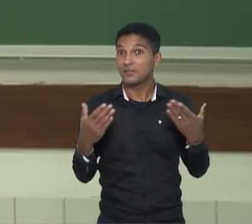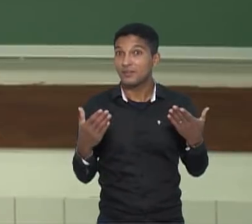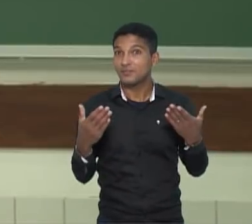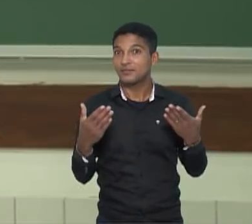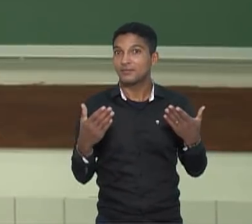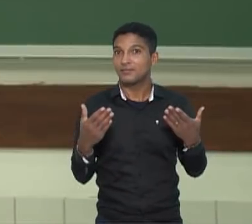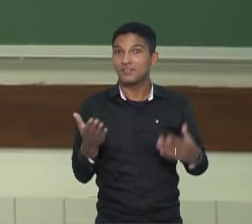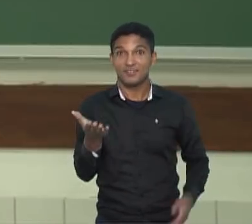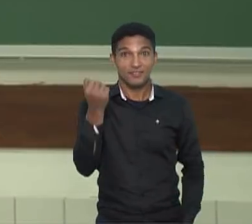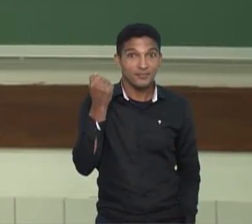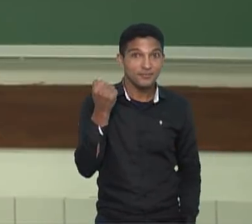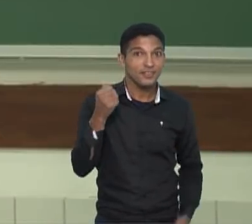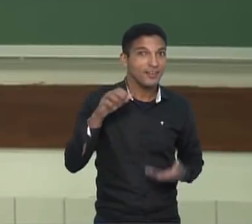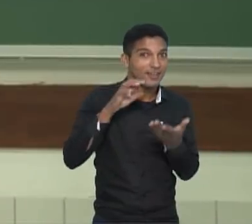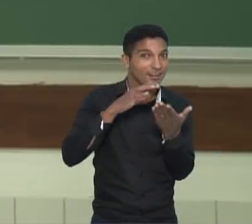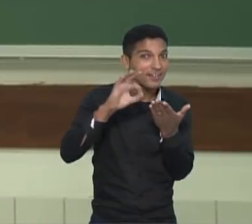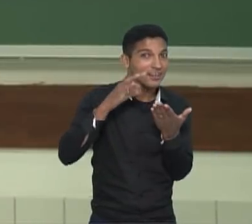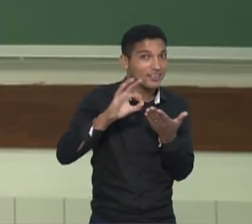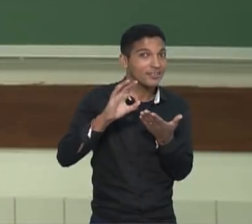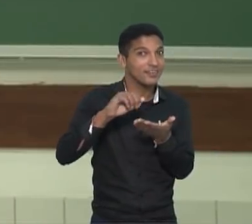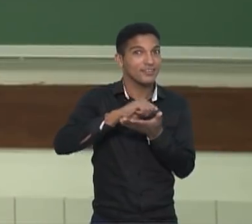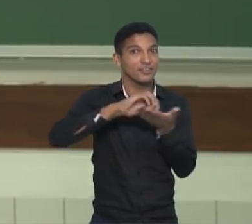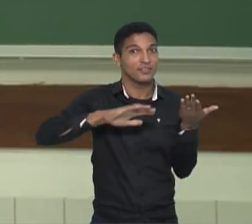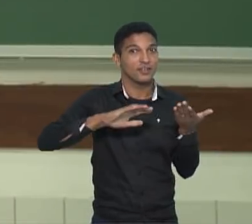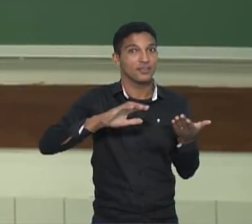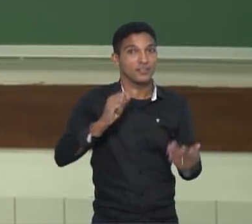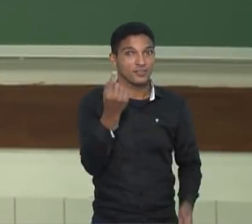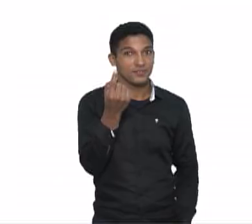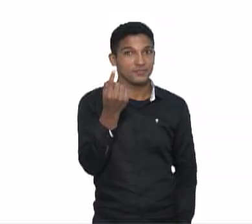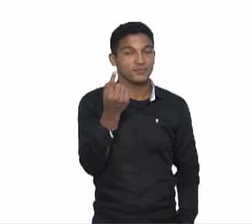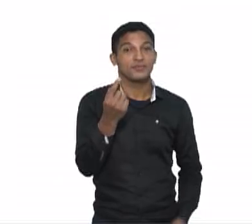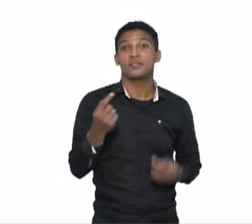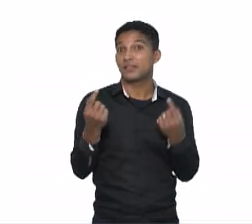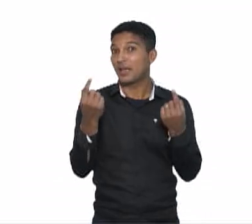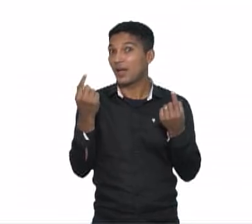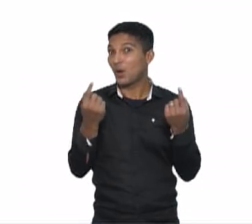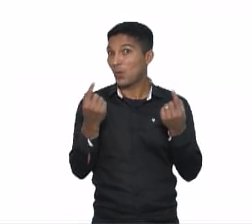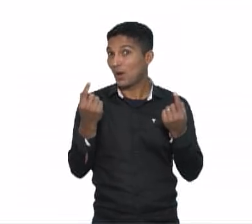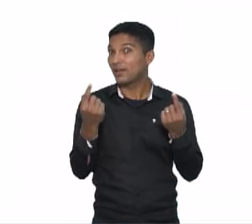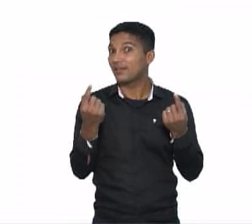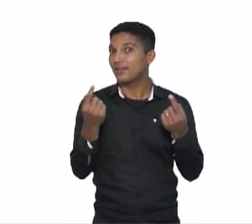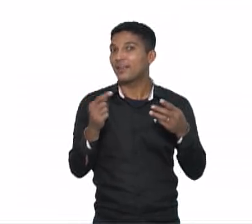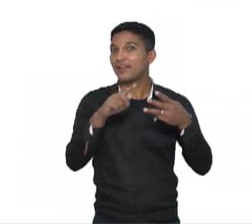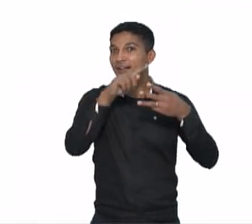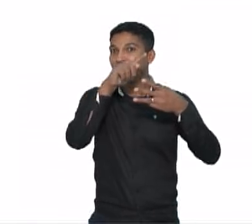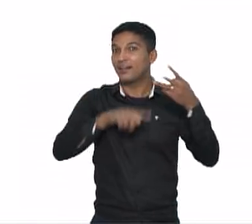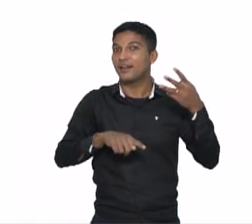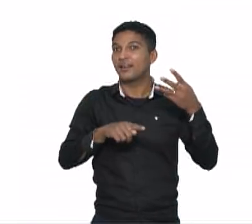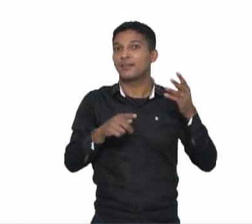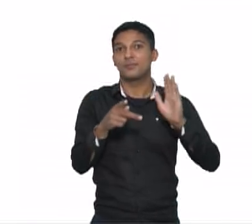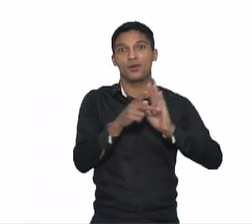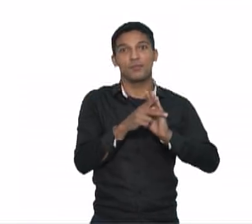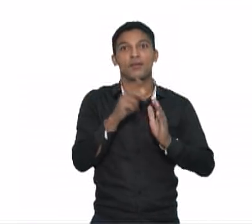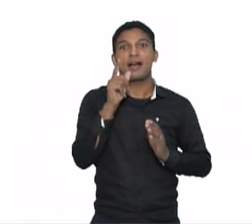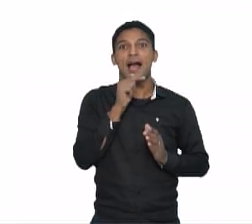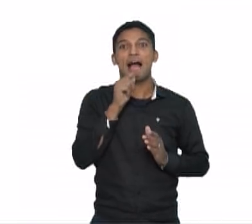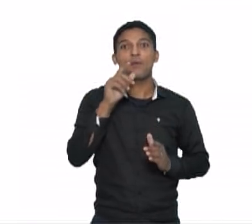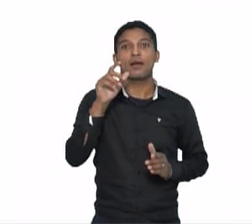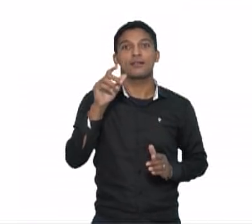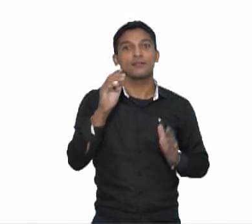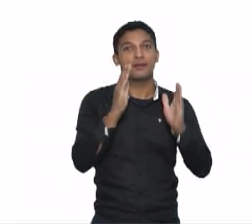Vamos então à correção do exercício 1. Então, quais são os estados físicos da